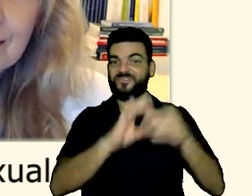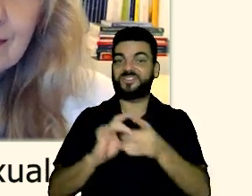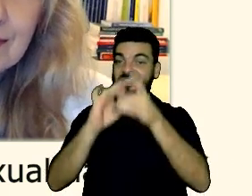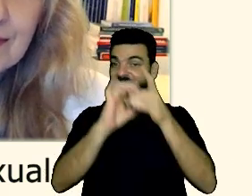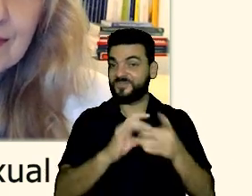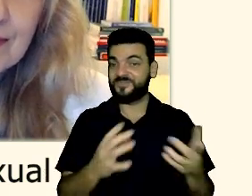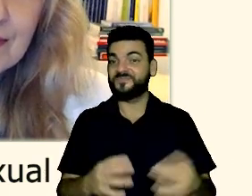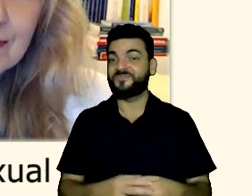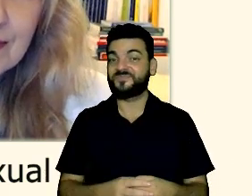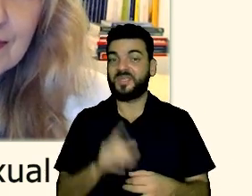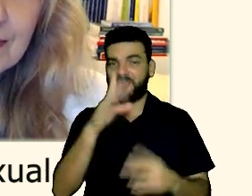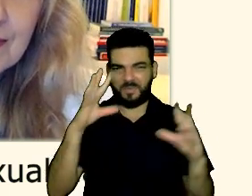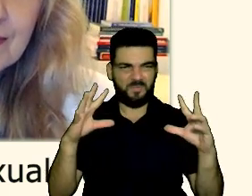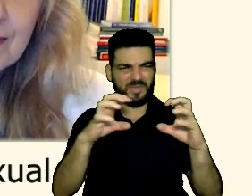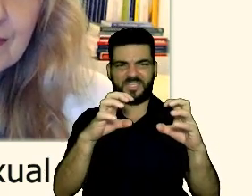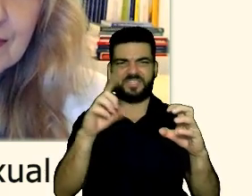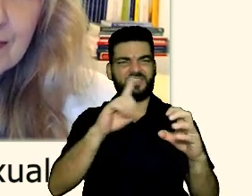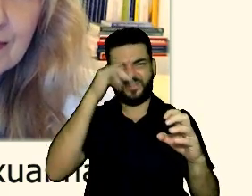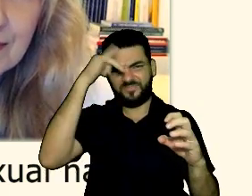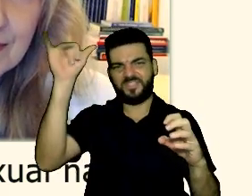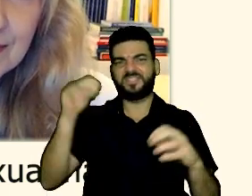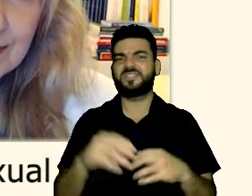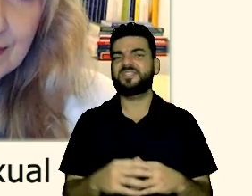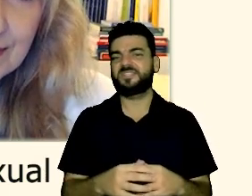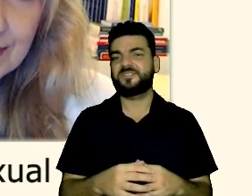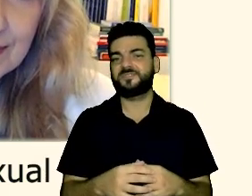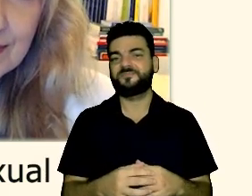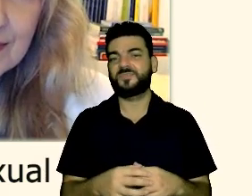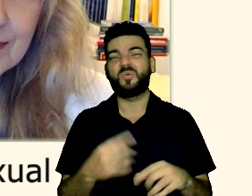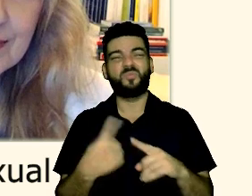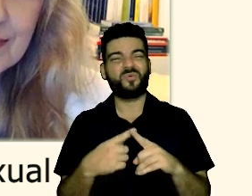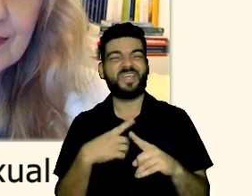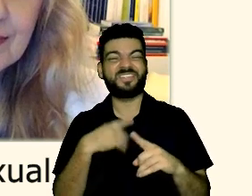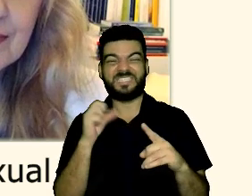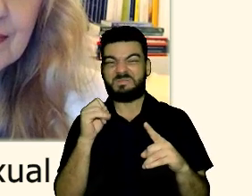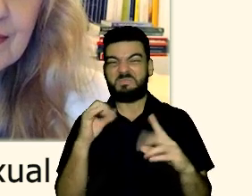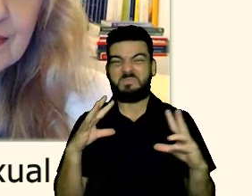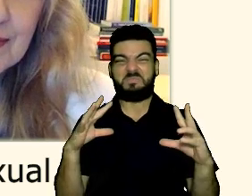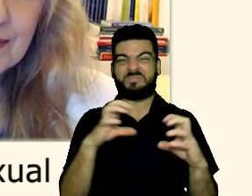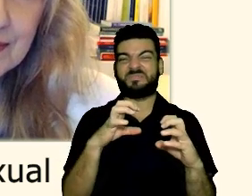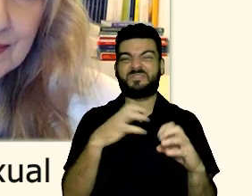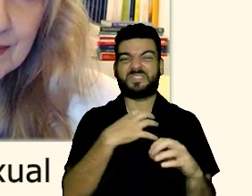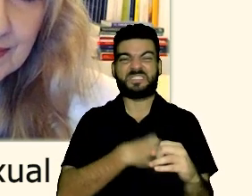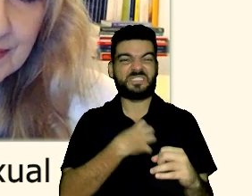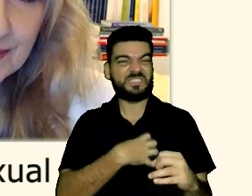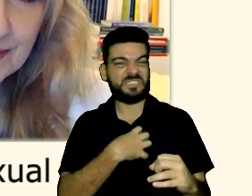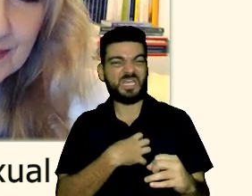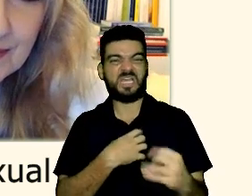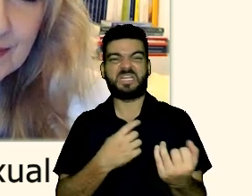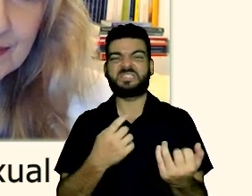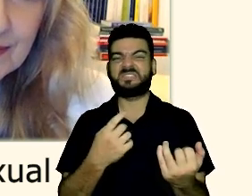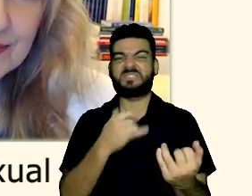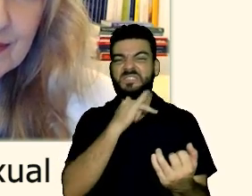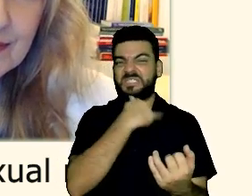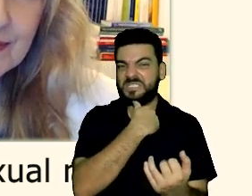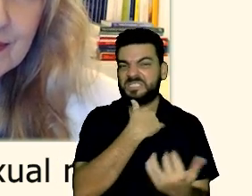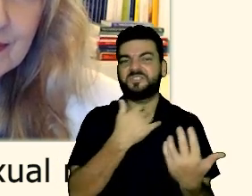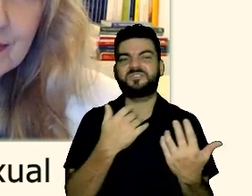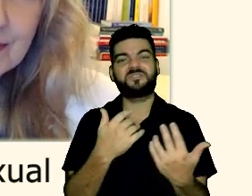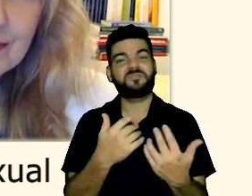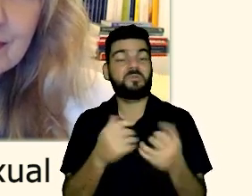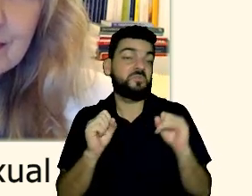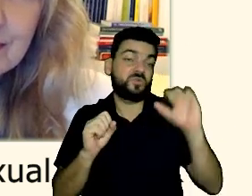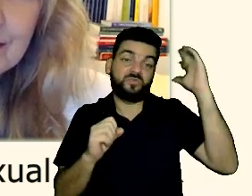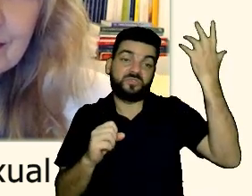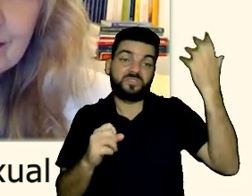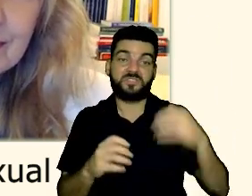tentar ter um termômetro de como que está essa relação de trabalho, a comunicação da equipe, e para evitar que